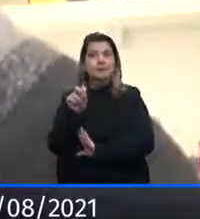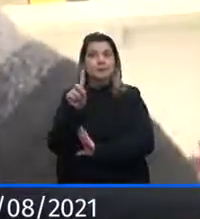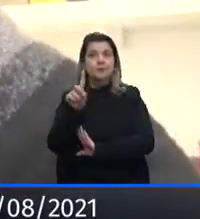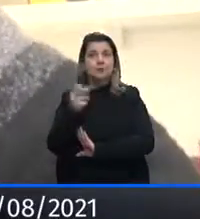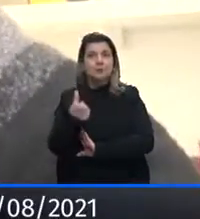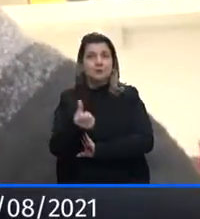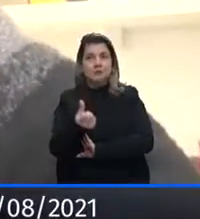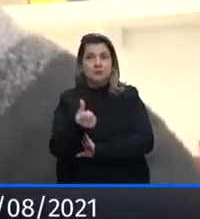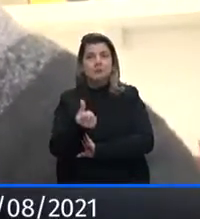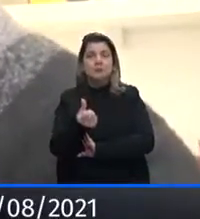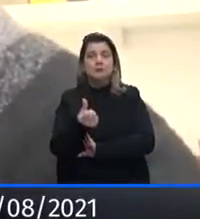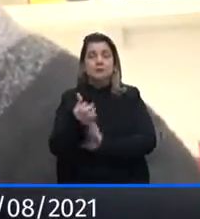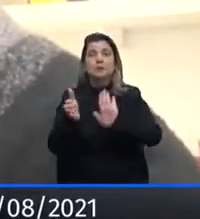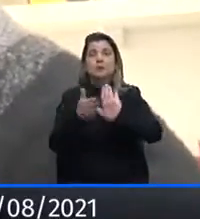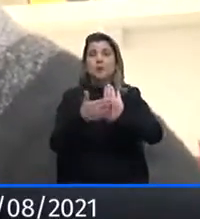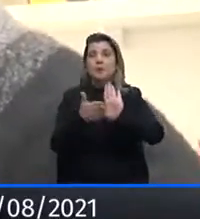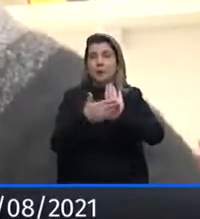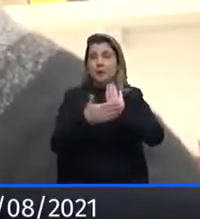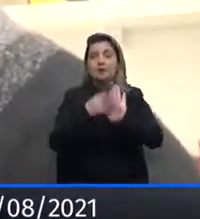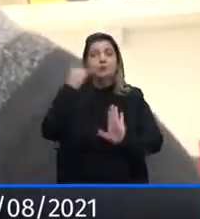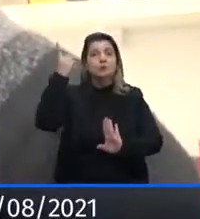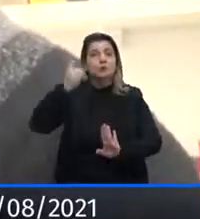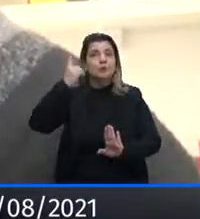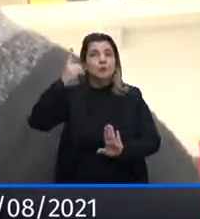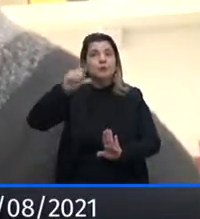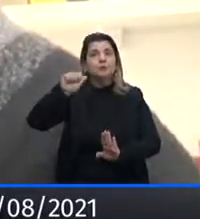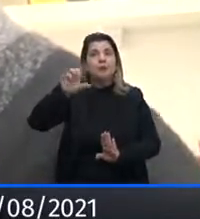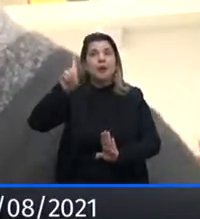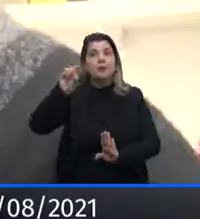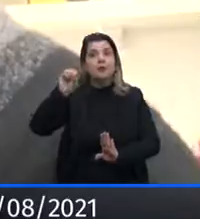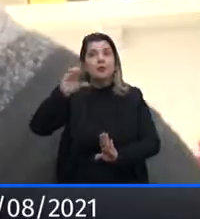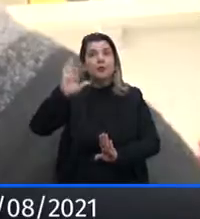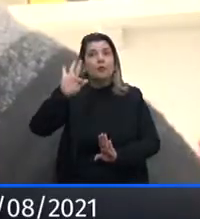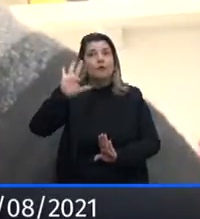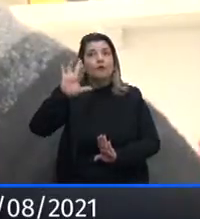116/2016, proponente deputado Adolfo Brito, ementa,